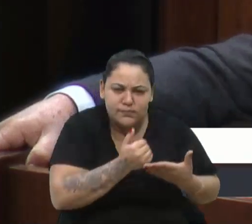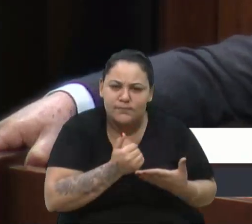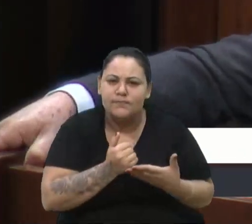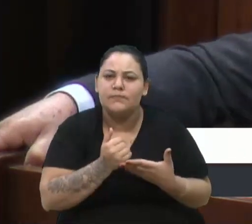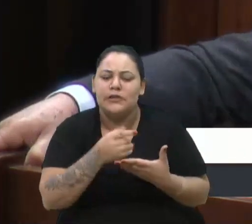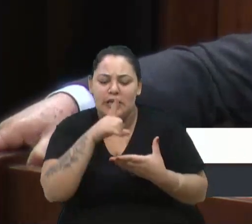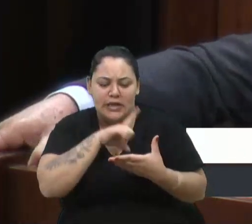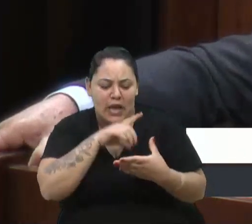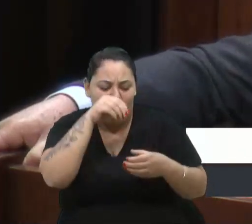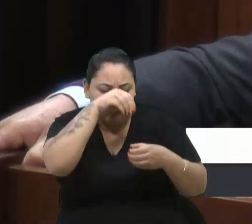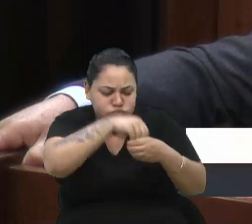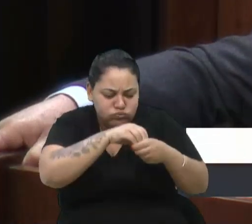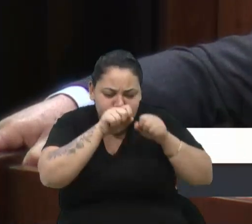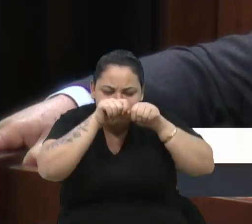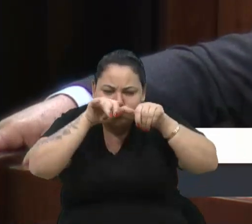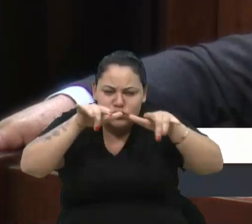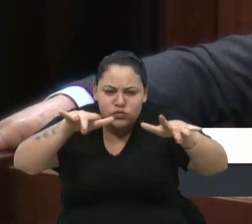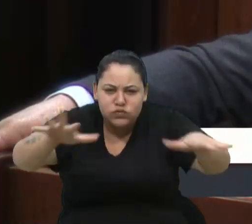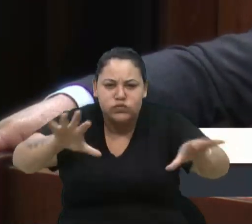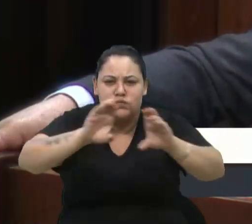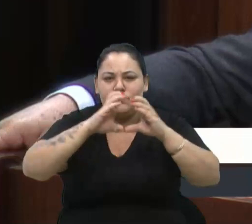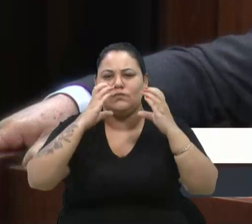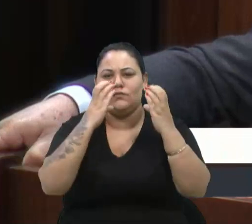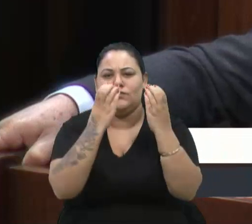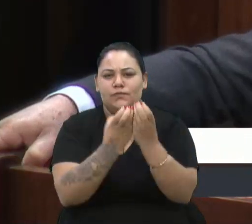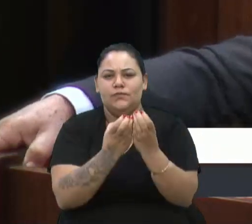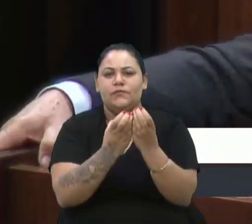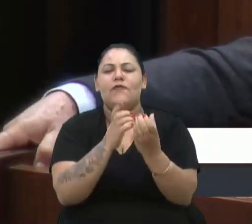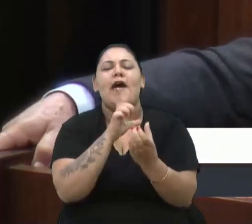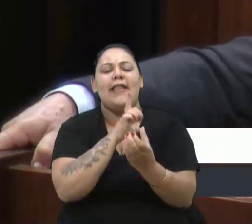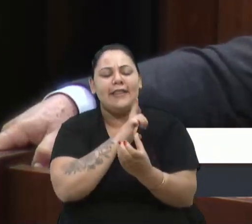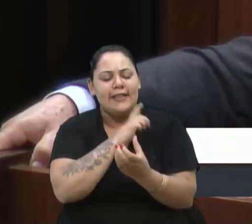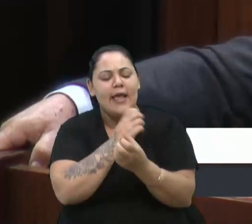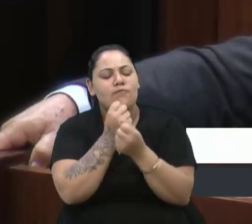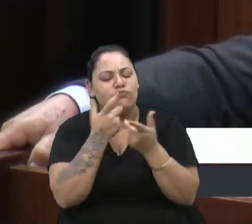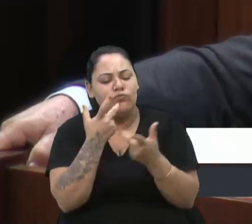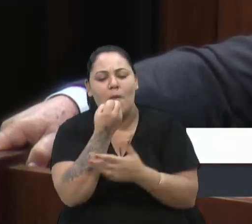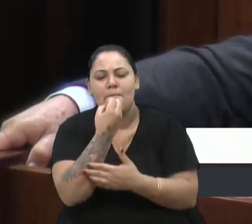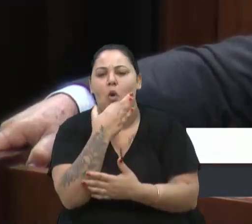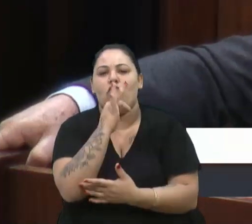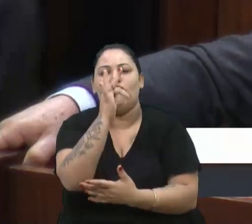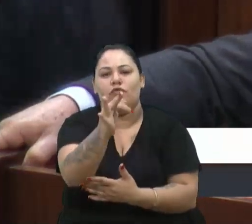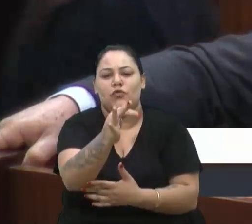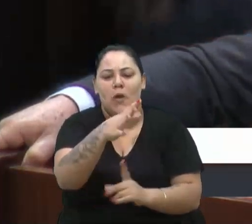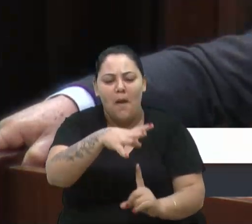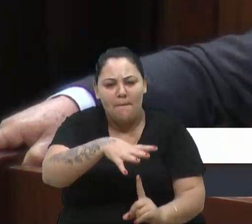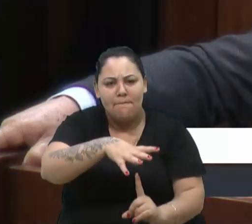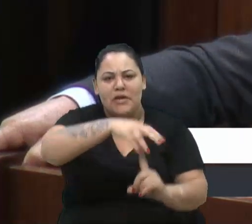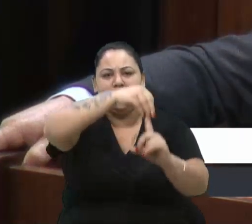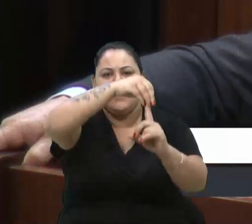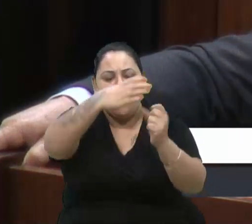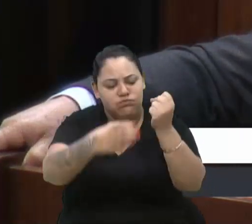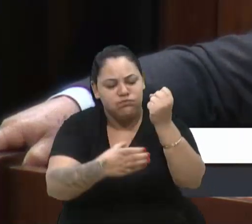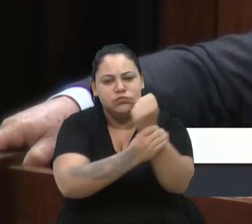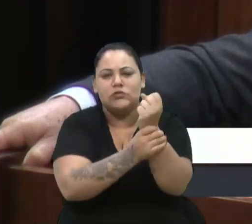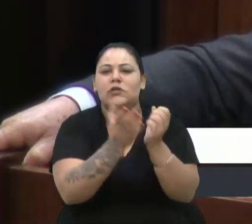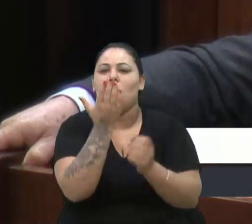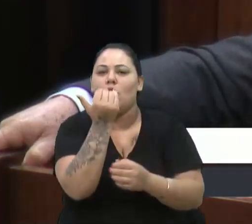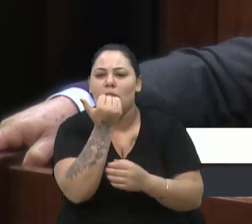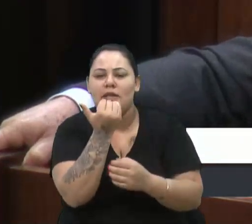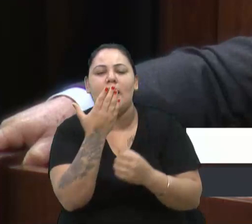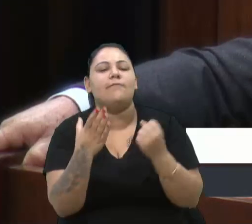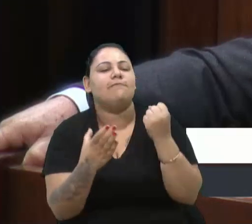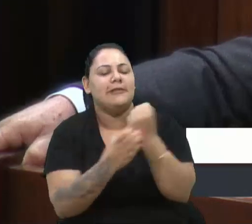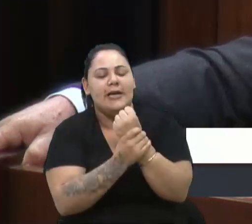disseminando na sua comunidade os frutos virão ali na frente o principal motivo a segurança alimentar garantida Então